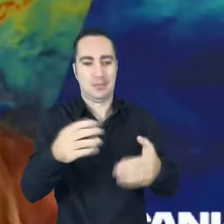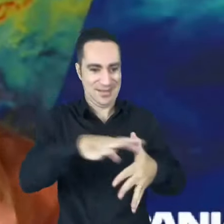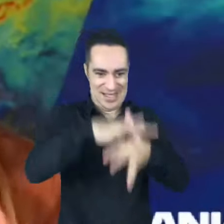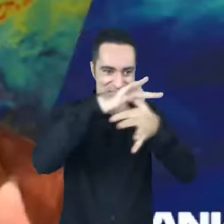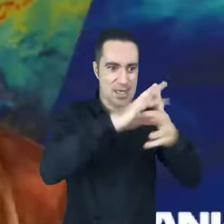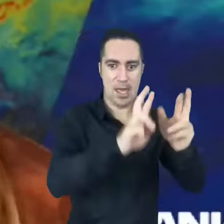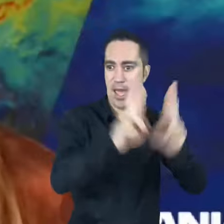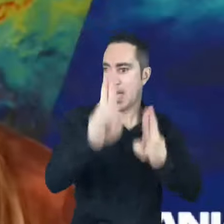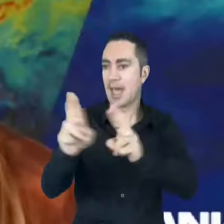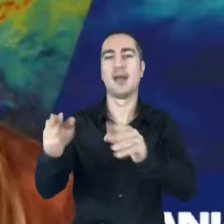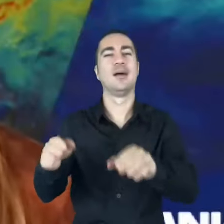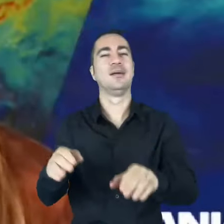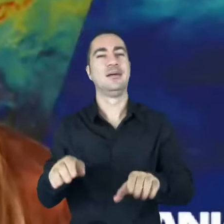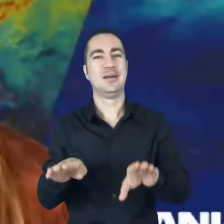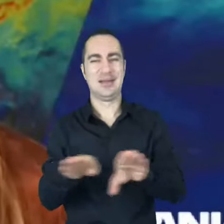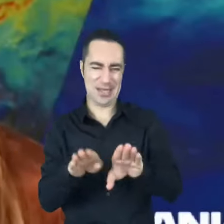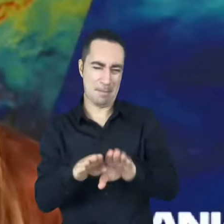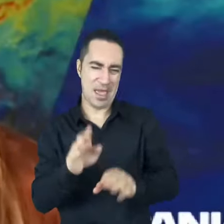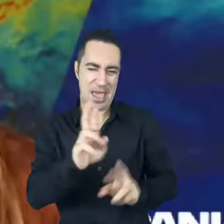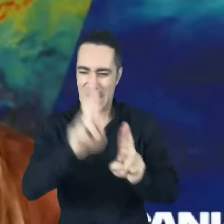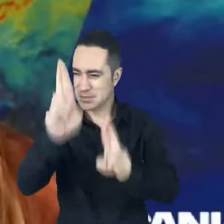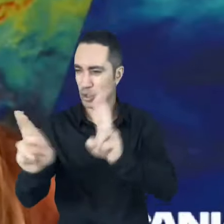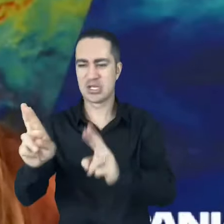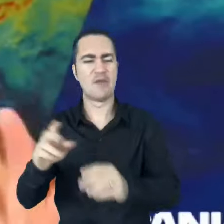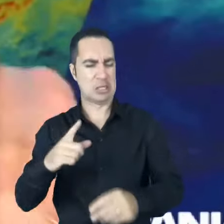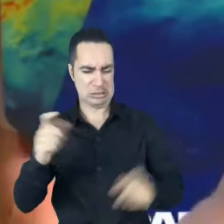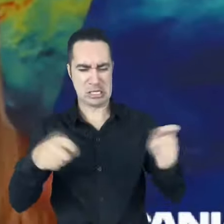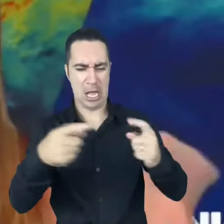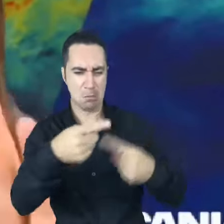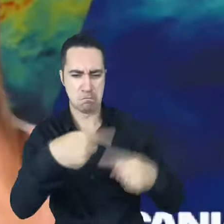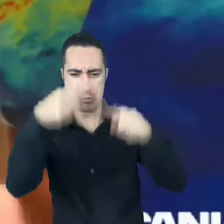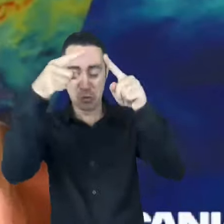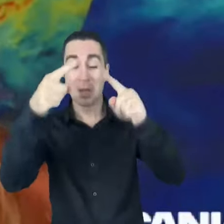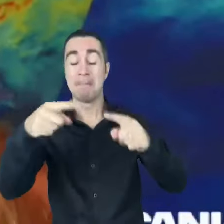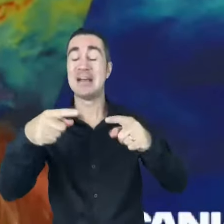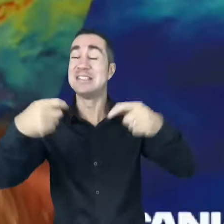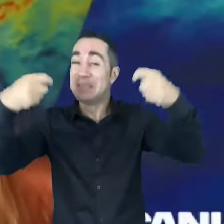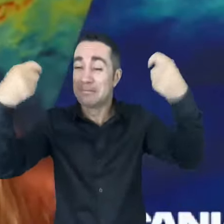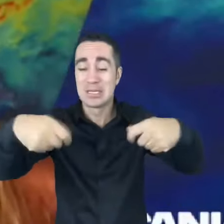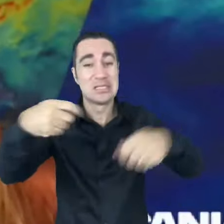nós achamos que vão ser bem-sucedidos, eles precisam cada vez mais